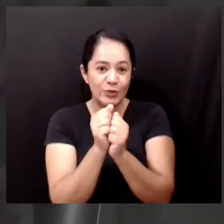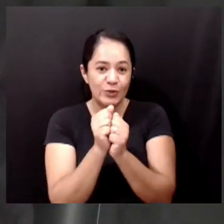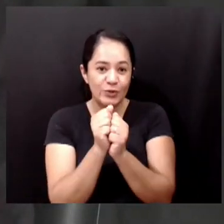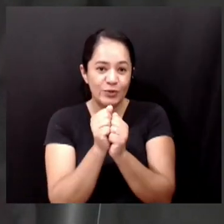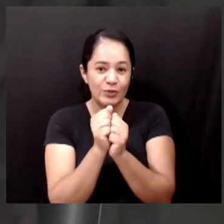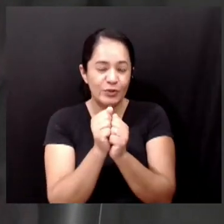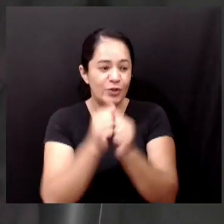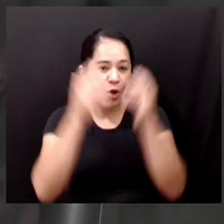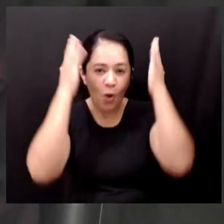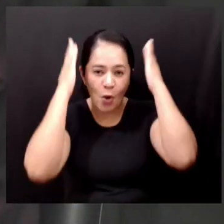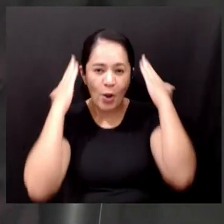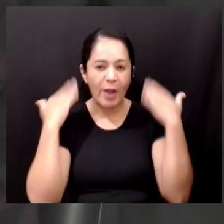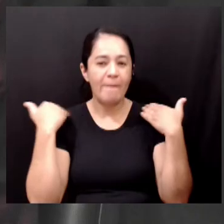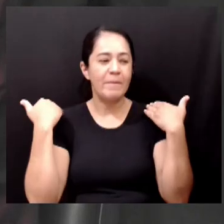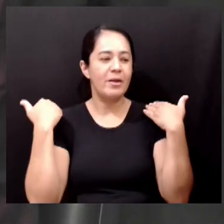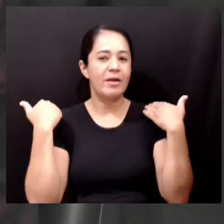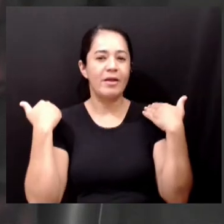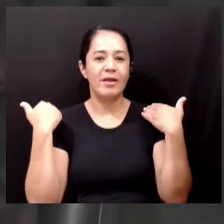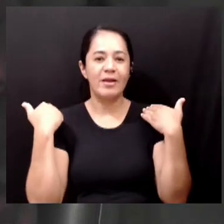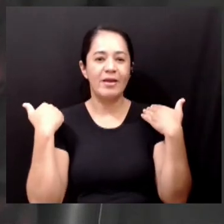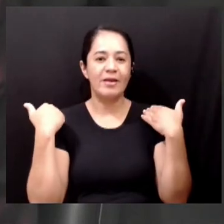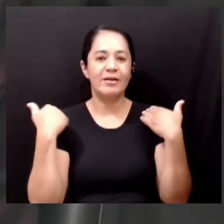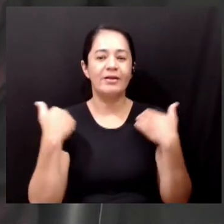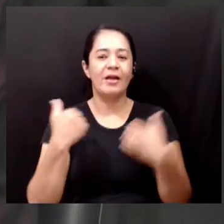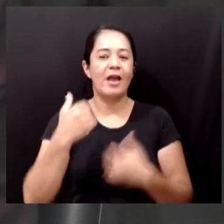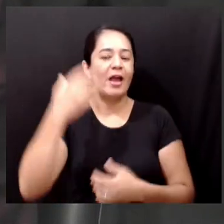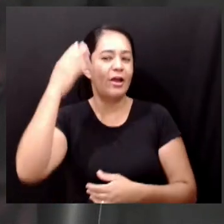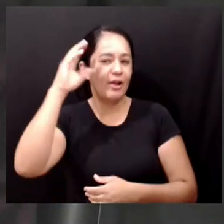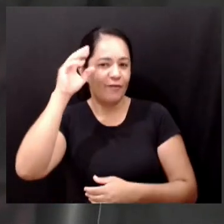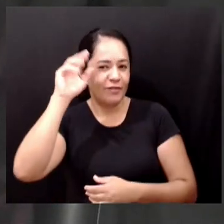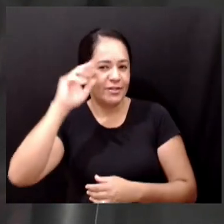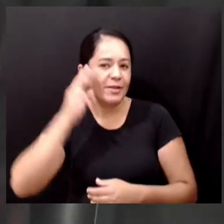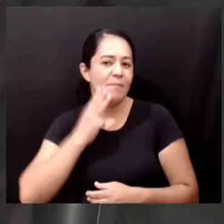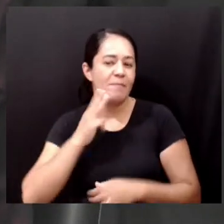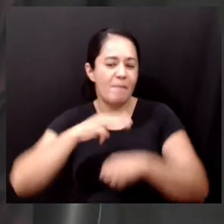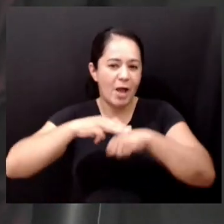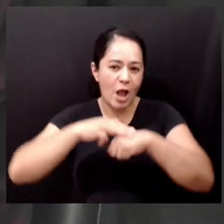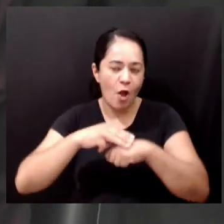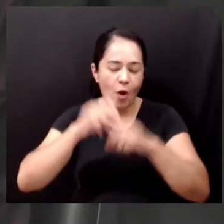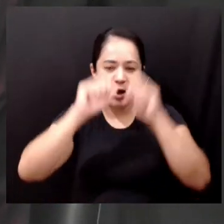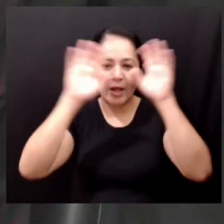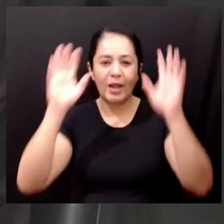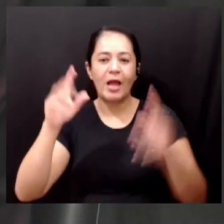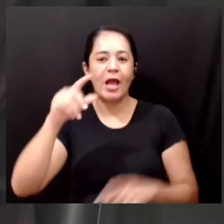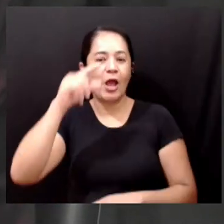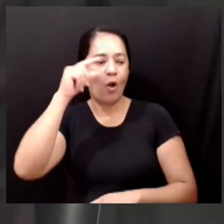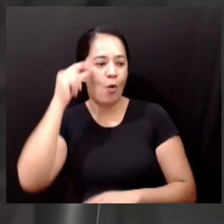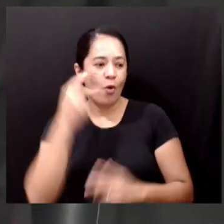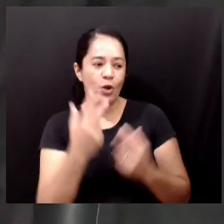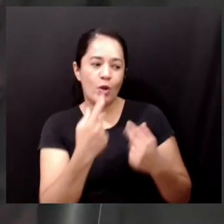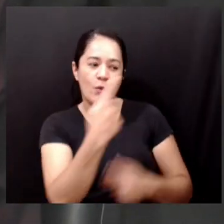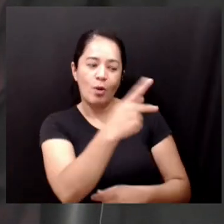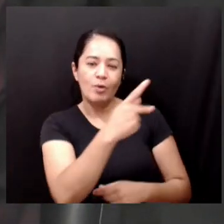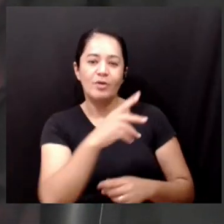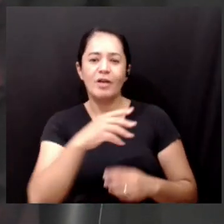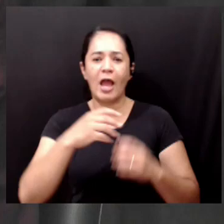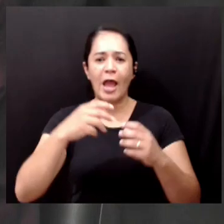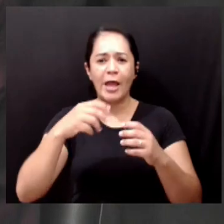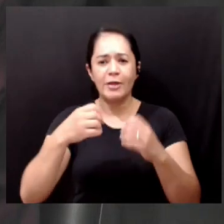ser castanho claro, o olho dela vai ser mais escuro, puxado como o seu. Fui descrevendo ela daquilo que eu vi no